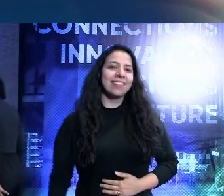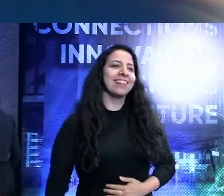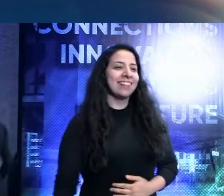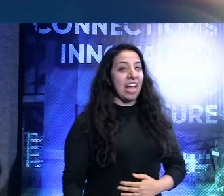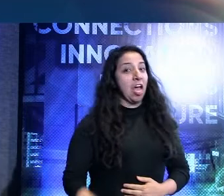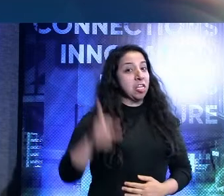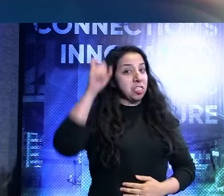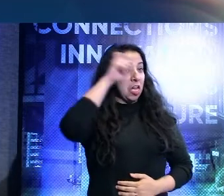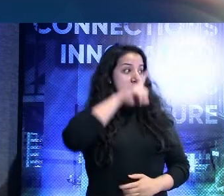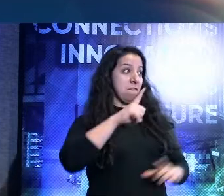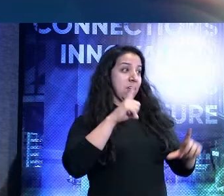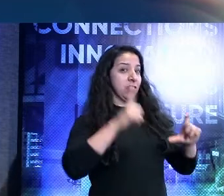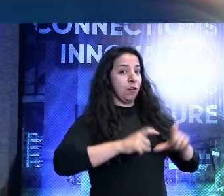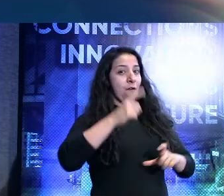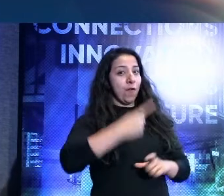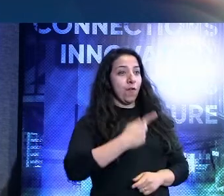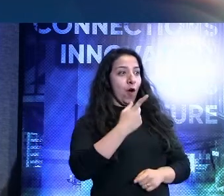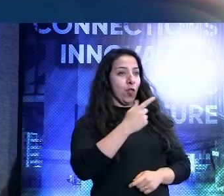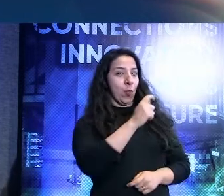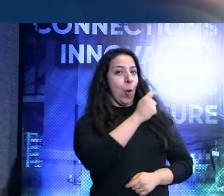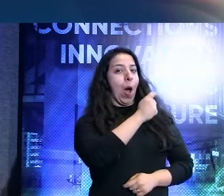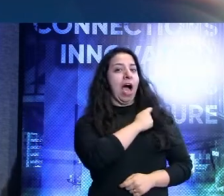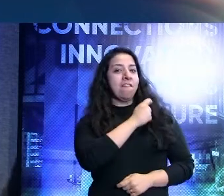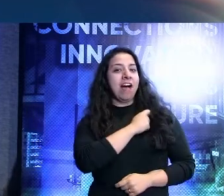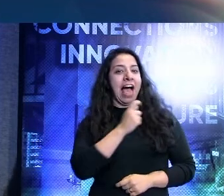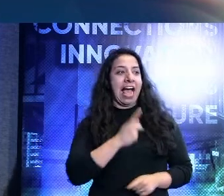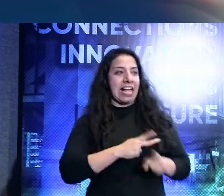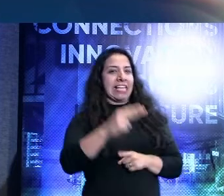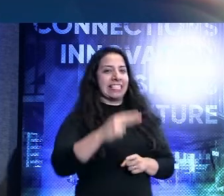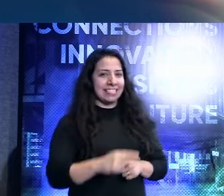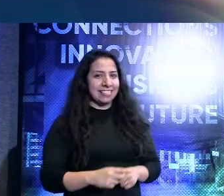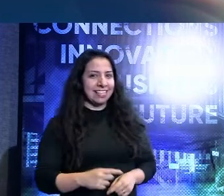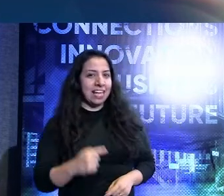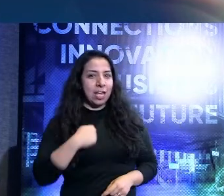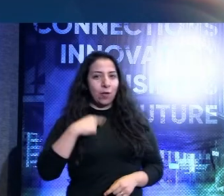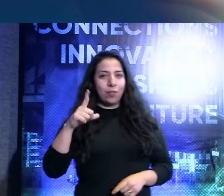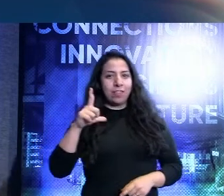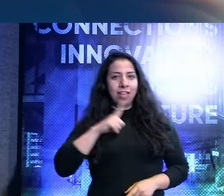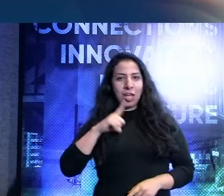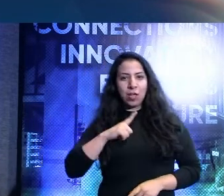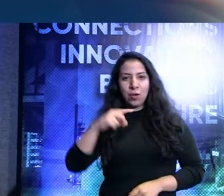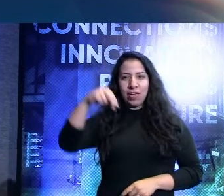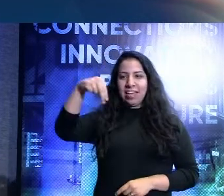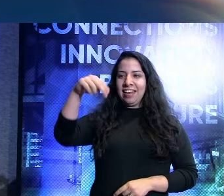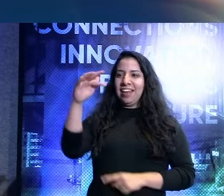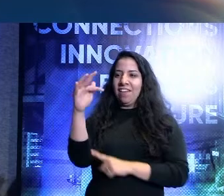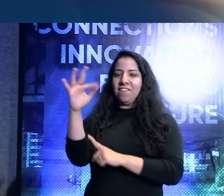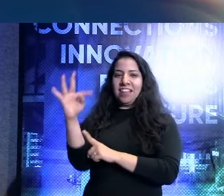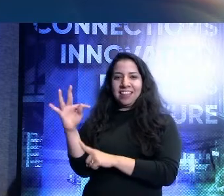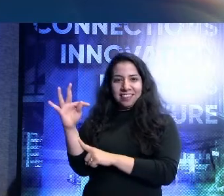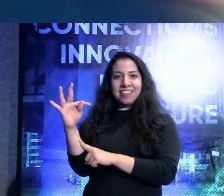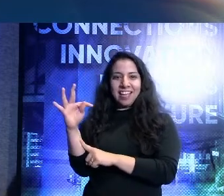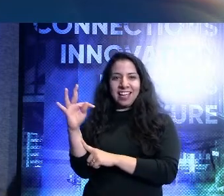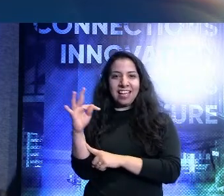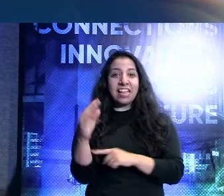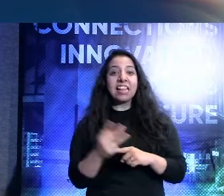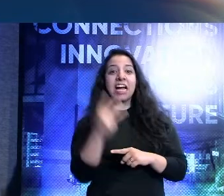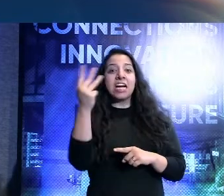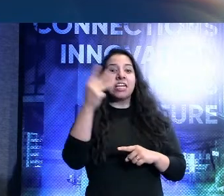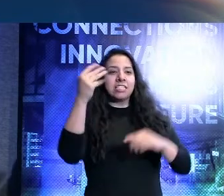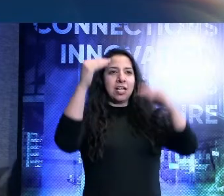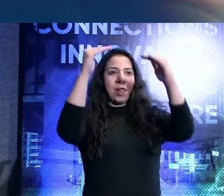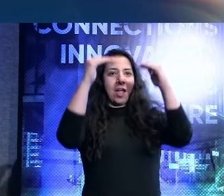eu tenho um NFT do Avaí em 3º lugar no Brasileirão. Tem um print lá, tá? Quem quiser eu estou vendendo, beleza? É raro, muito